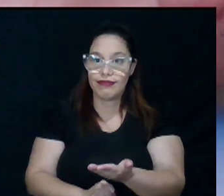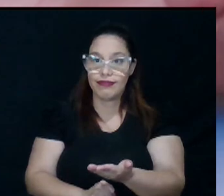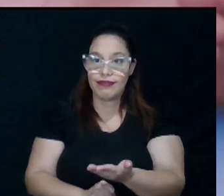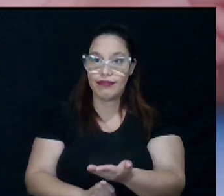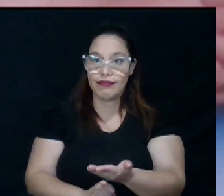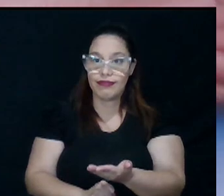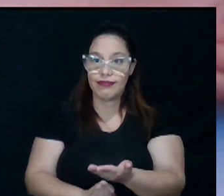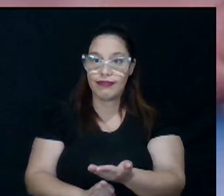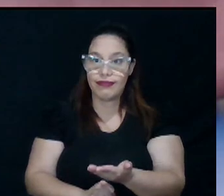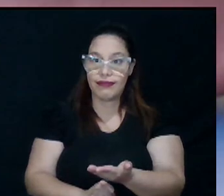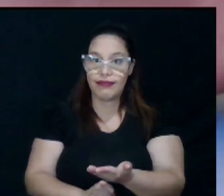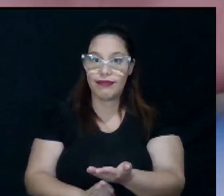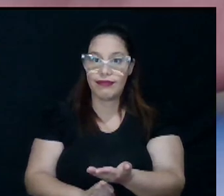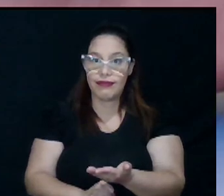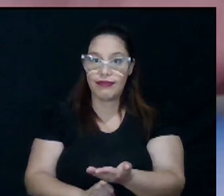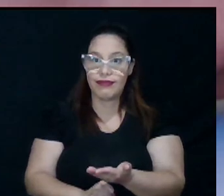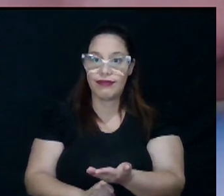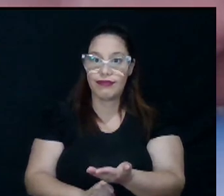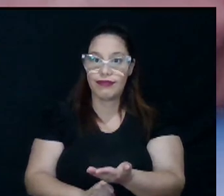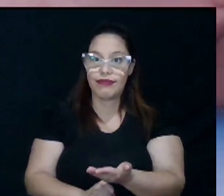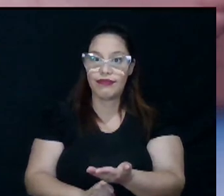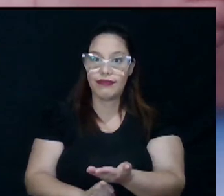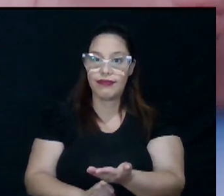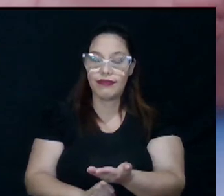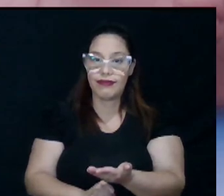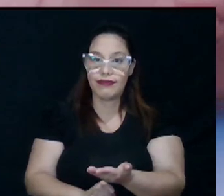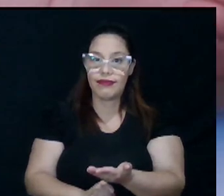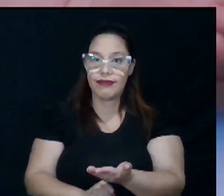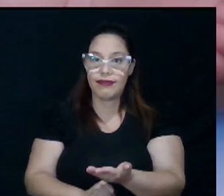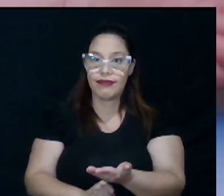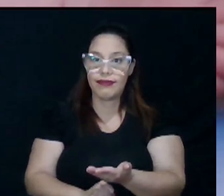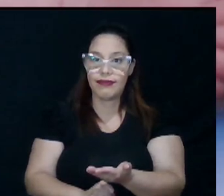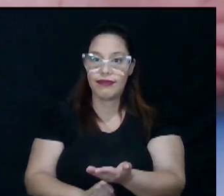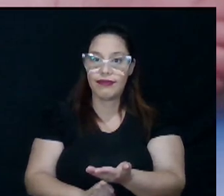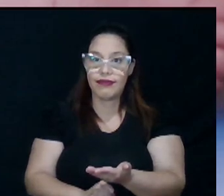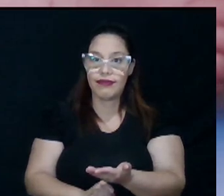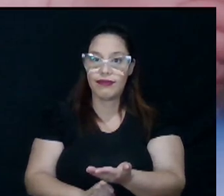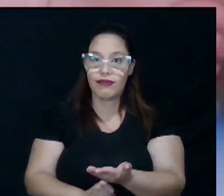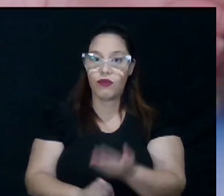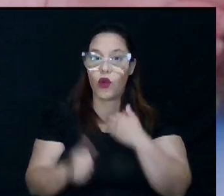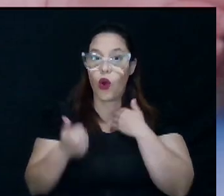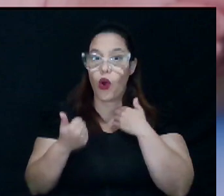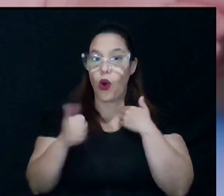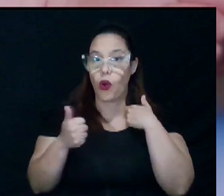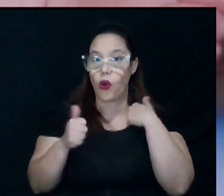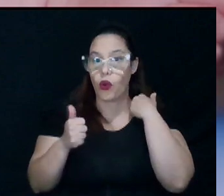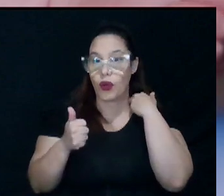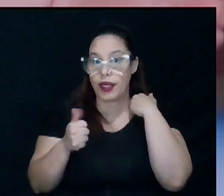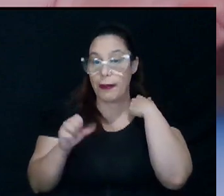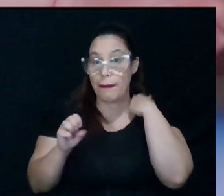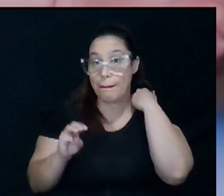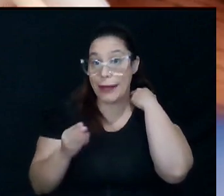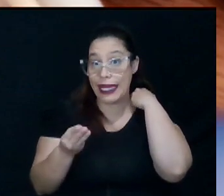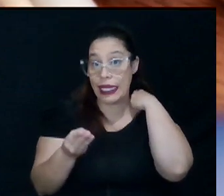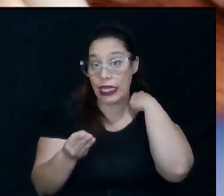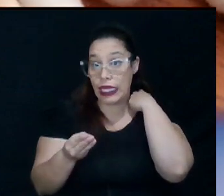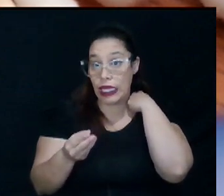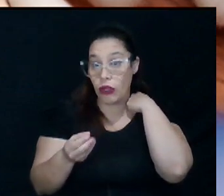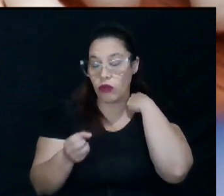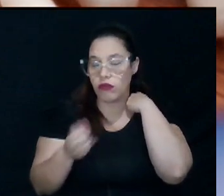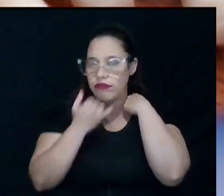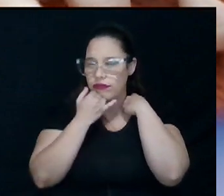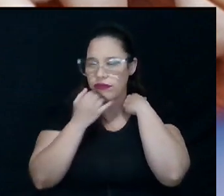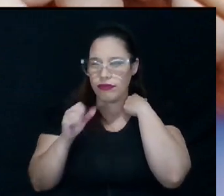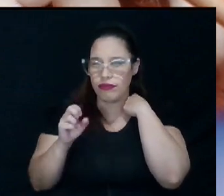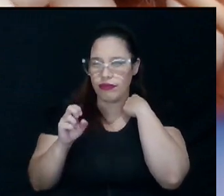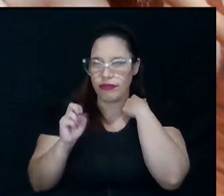solicitadas. Mensalmente, o hospital precisa de 11 mil fraldas RN e 5 mil fraldas P. As